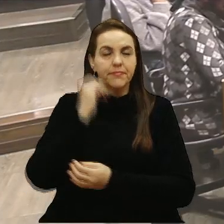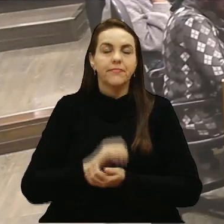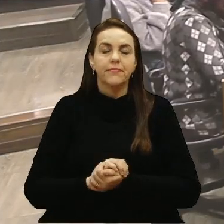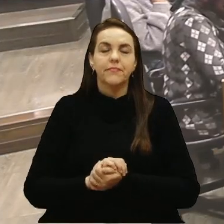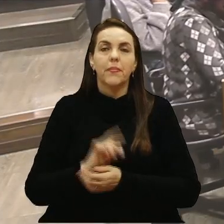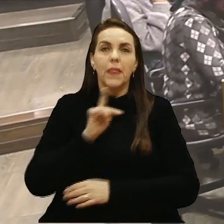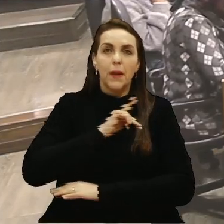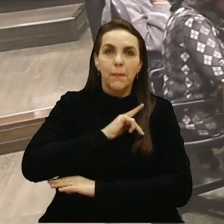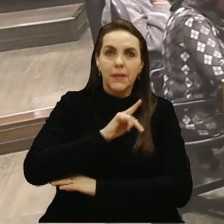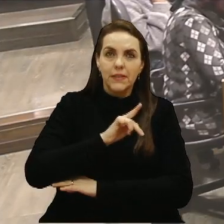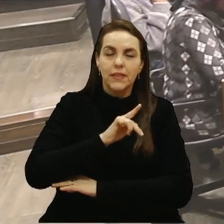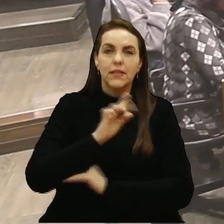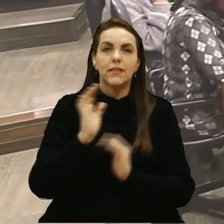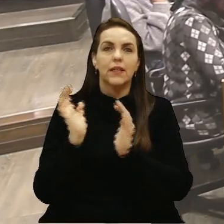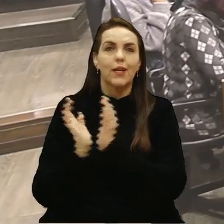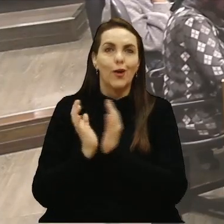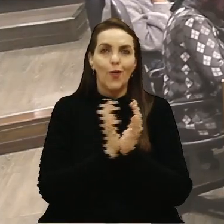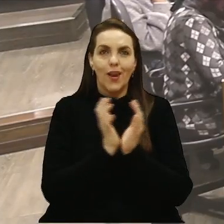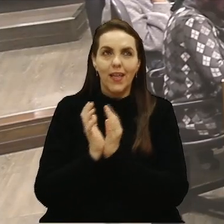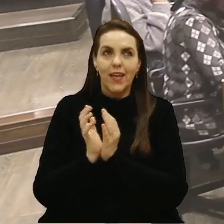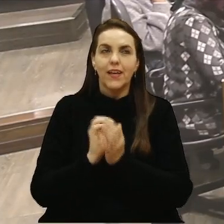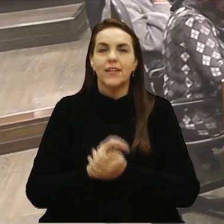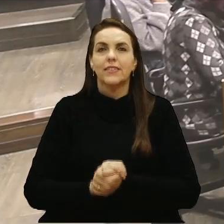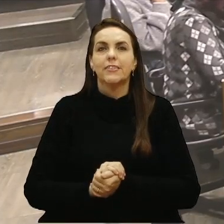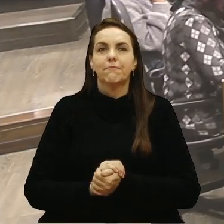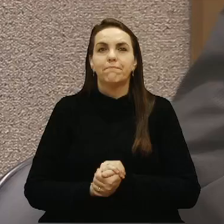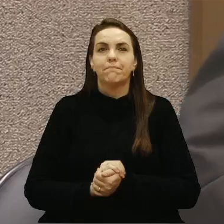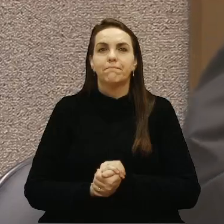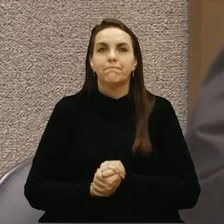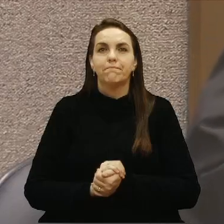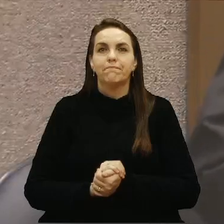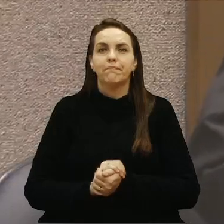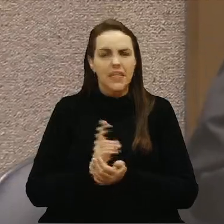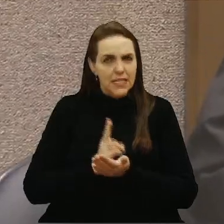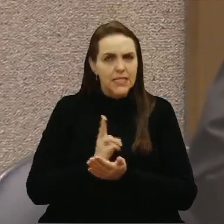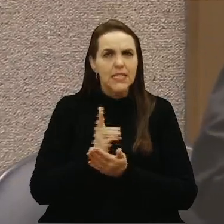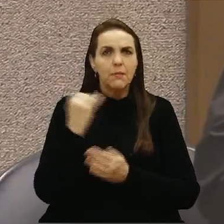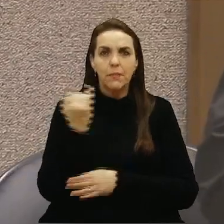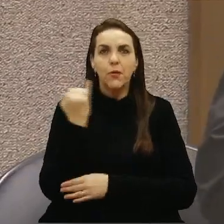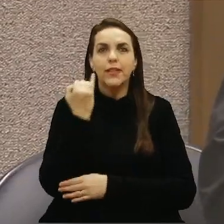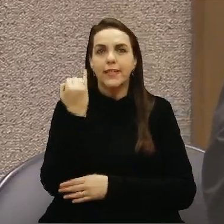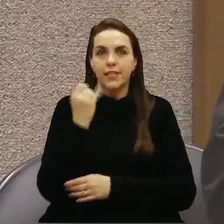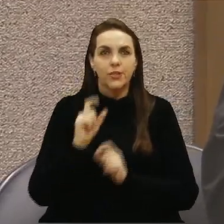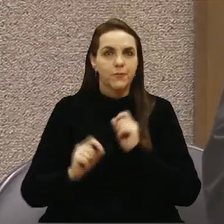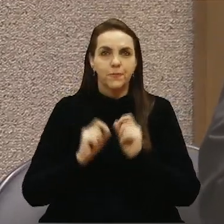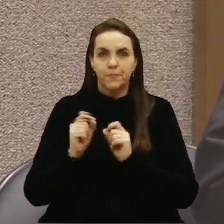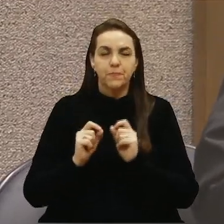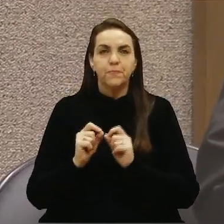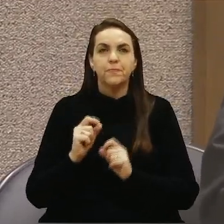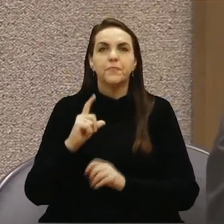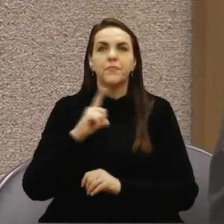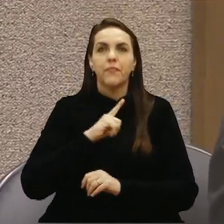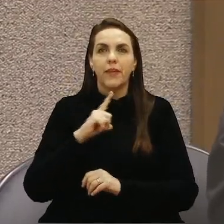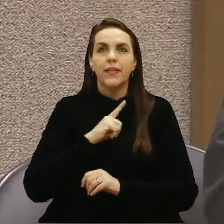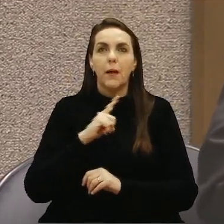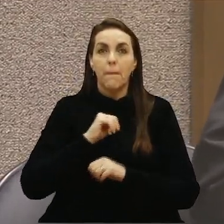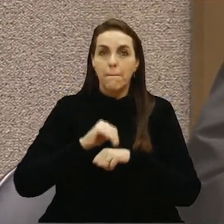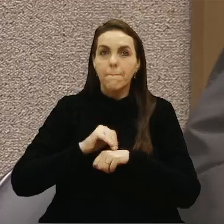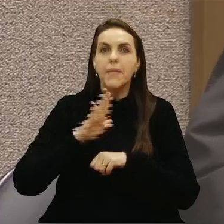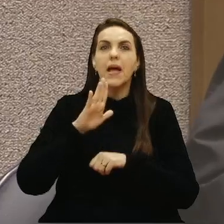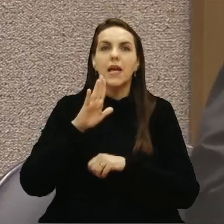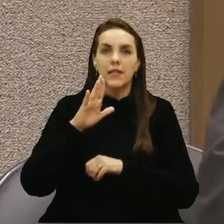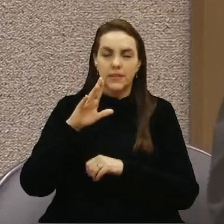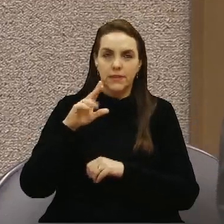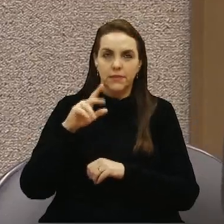Senhor presidente, nobres colegas, é sempre importante que tenhamos mais política